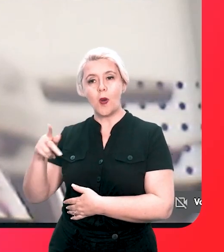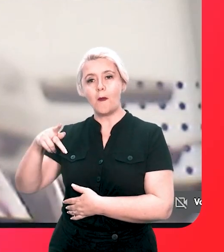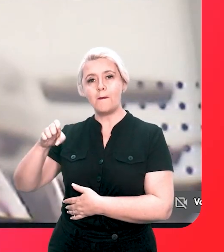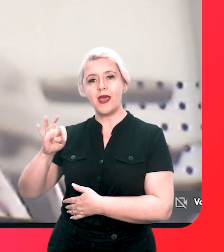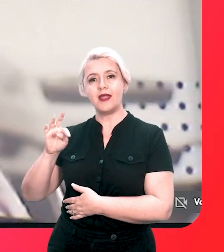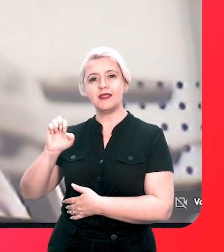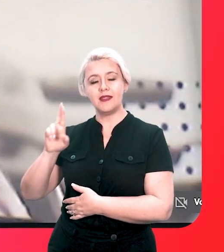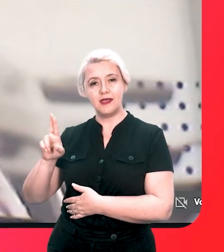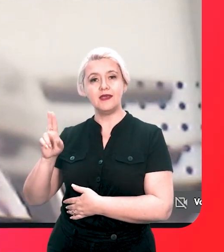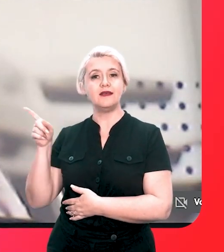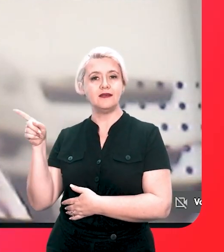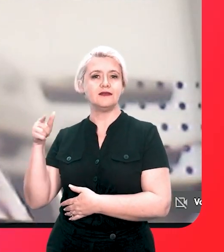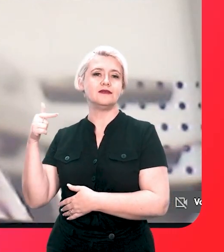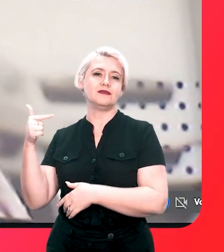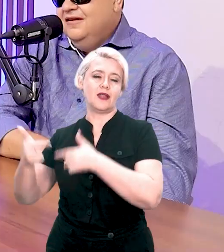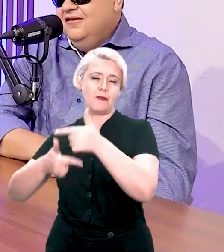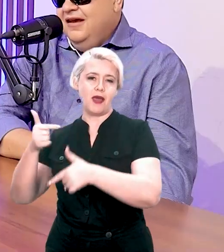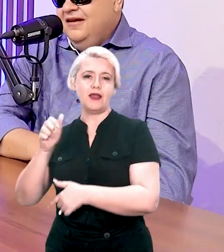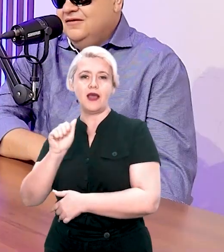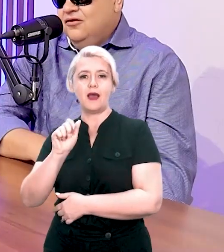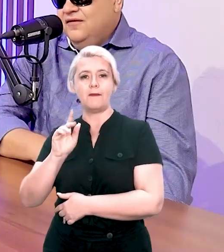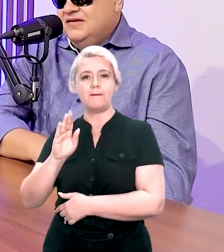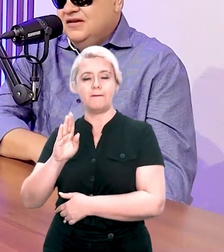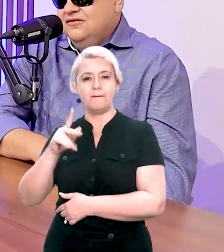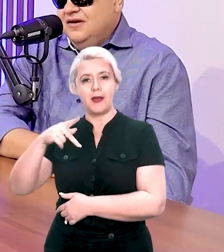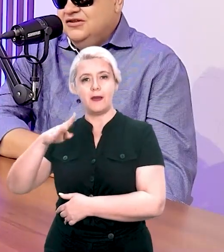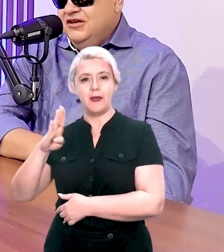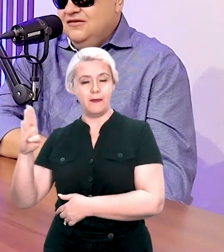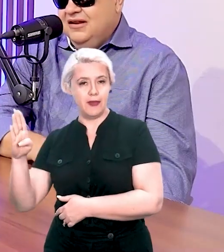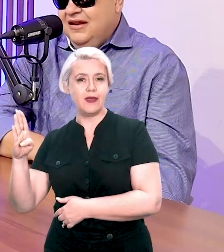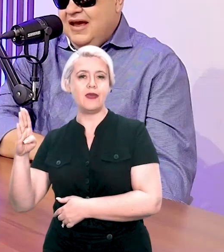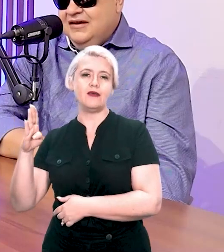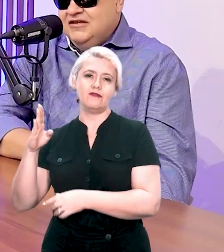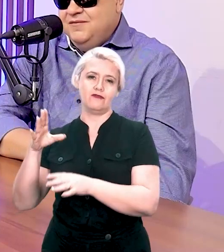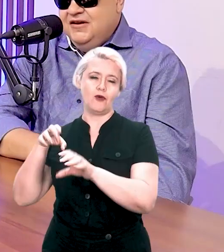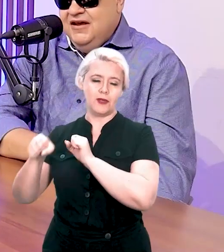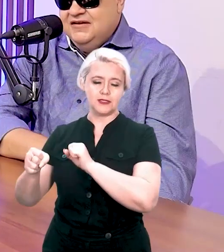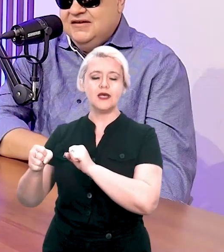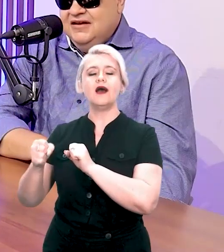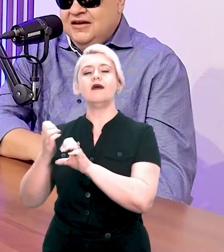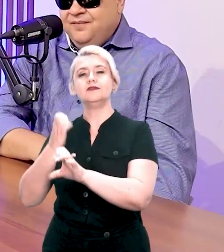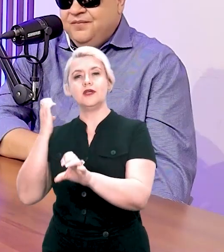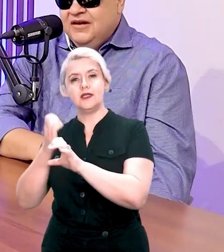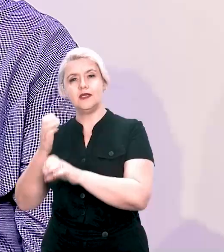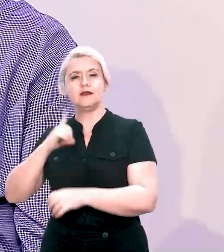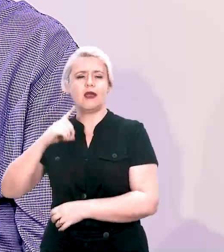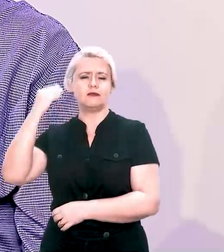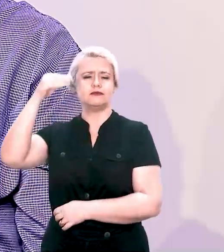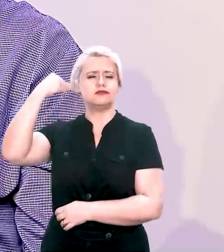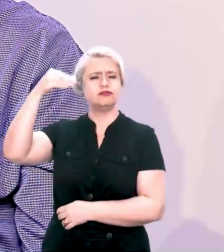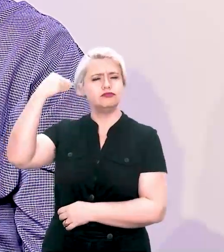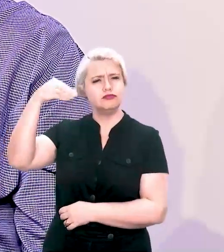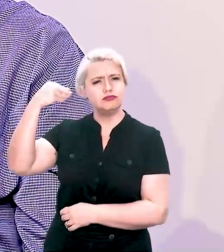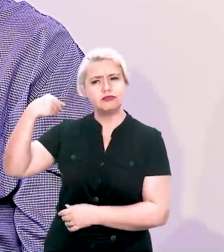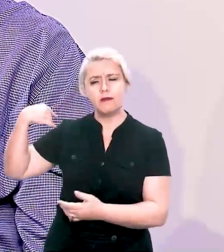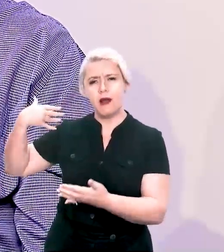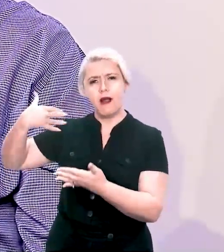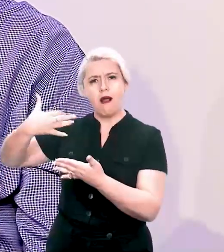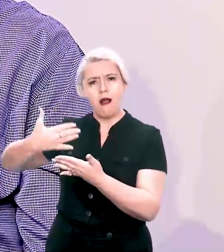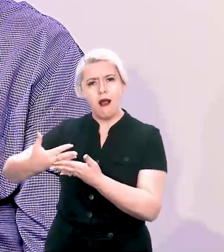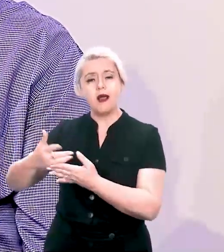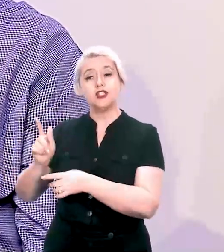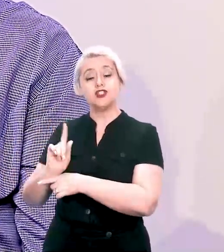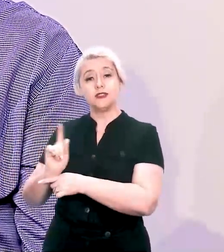PABB, ele que é engenheiro, né, conversando com a gente, uma larga experiência aí na gestão, que